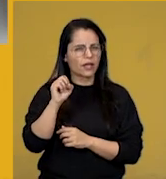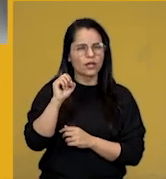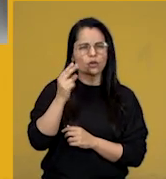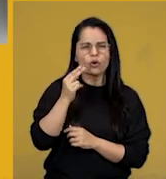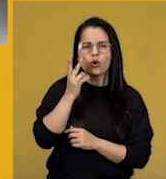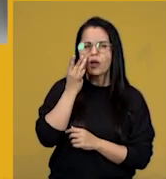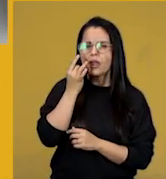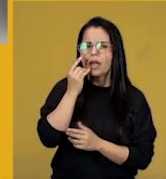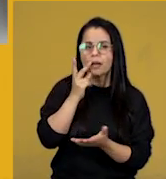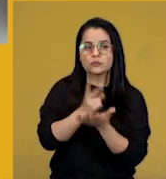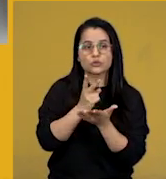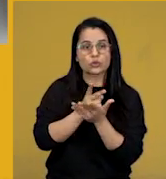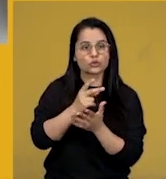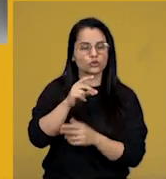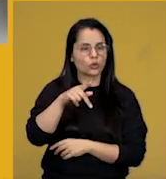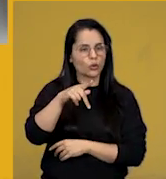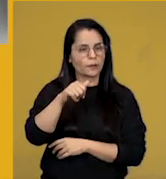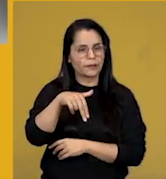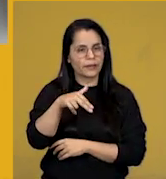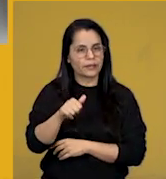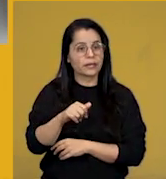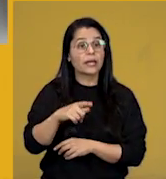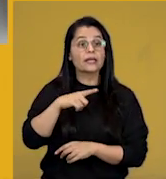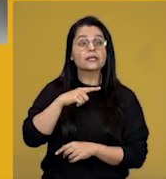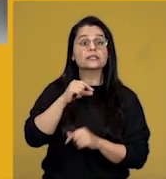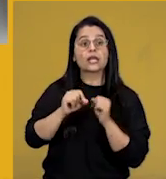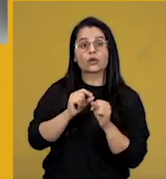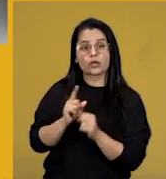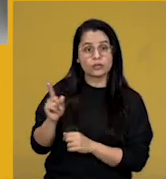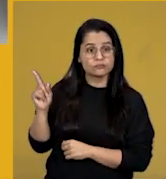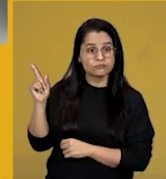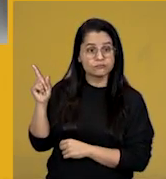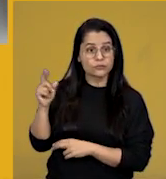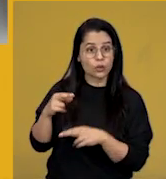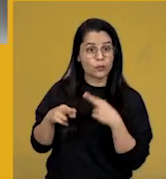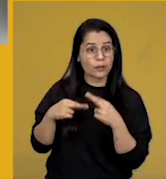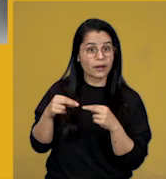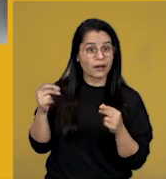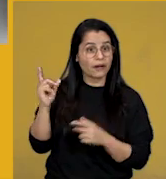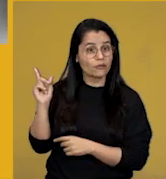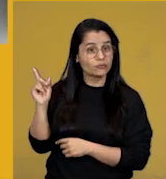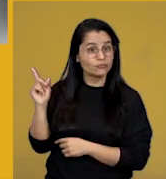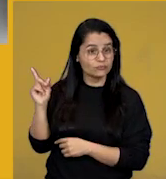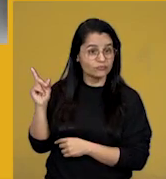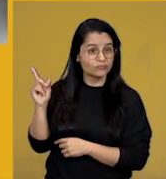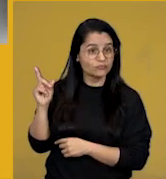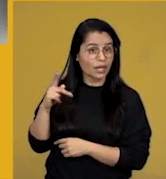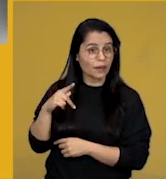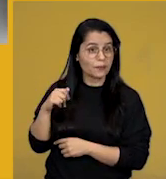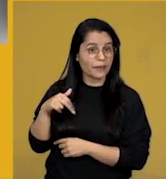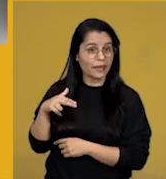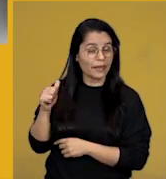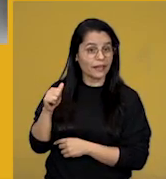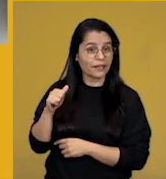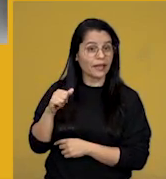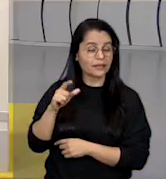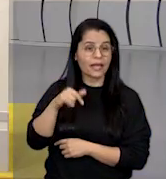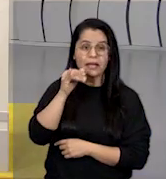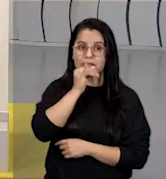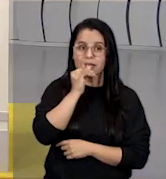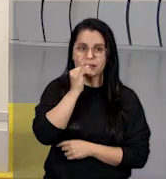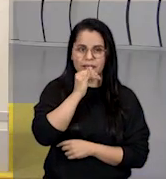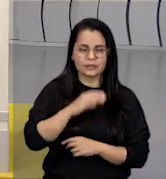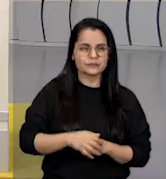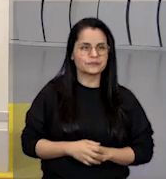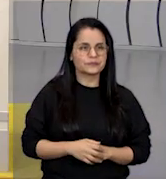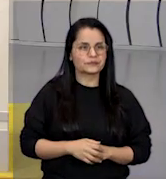continuou chamando pena, tá? E nós temos o penne, que é a pena, que é o macarrão italiano, certo?